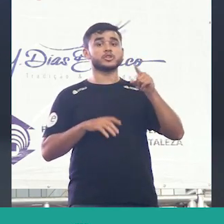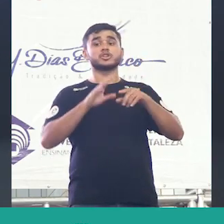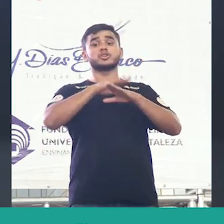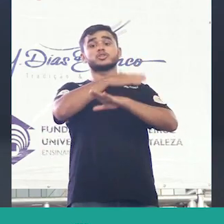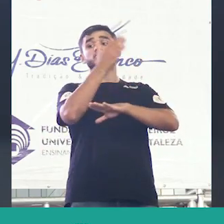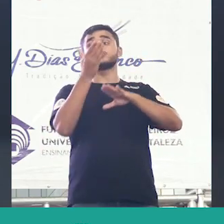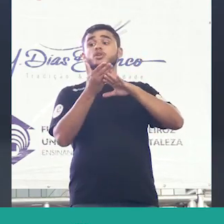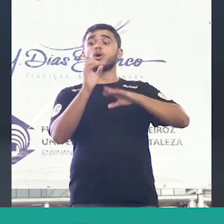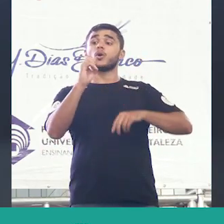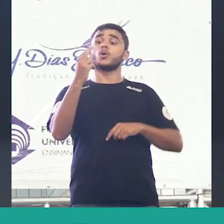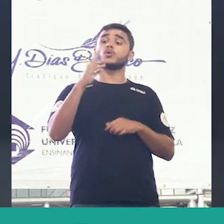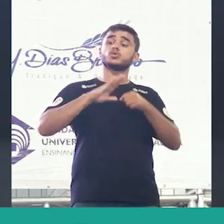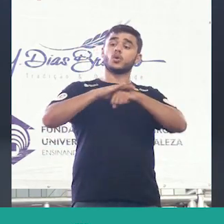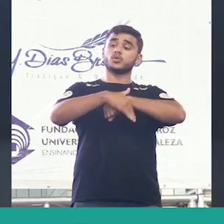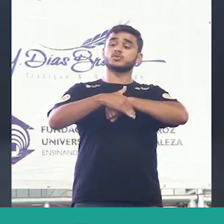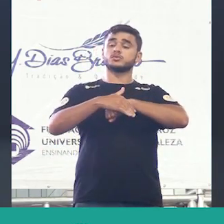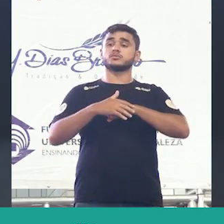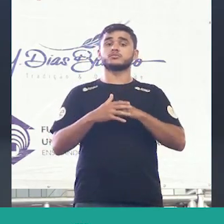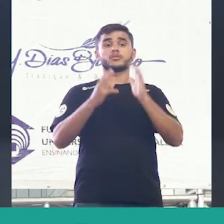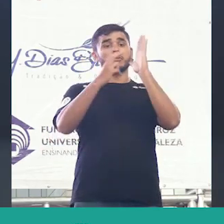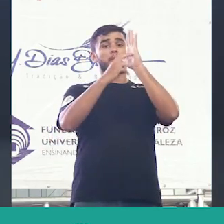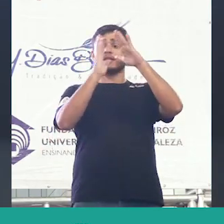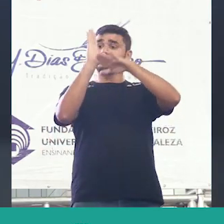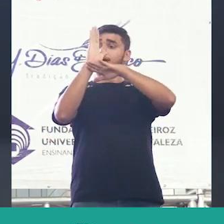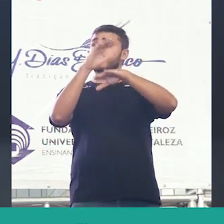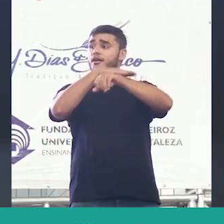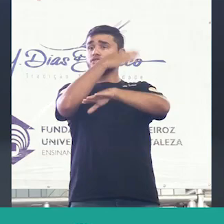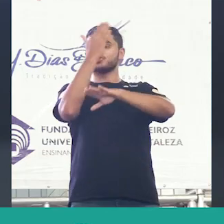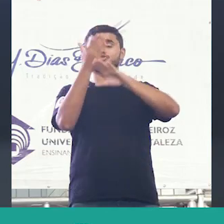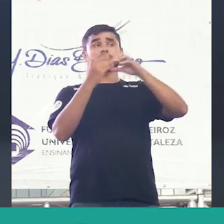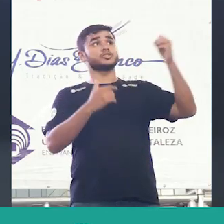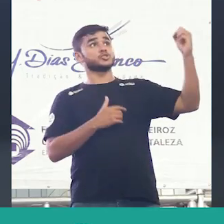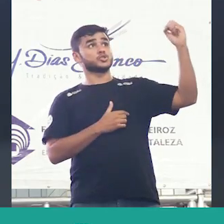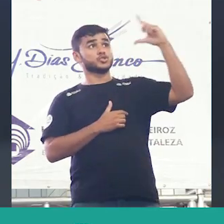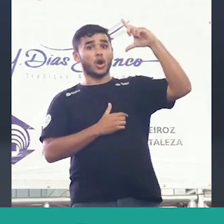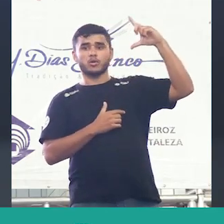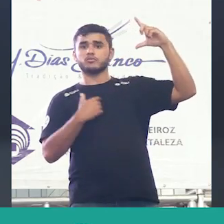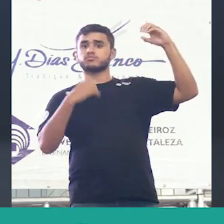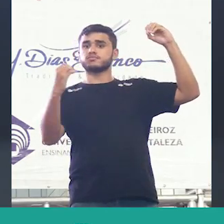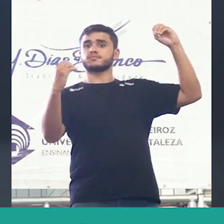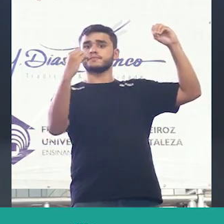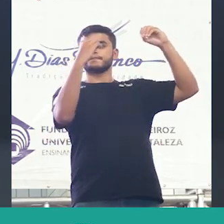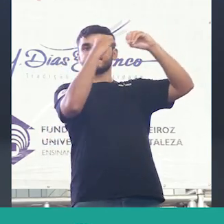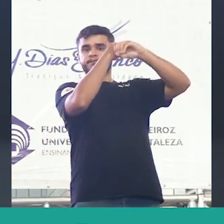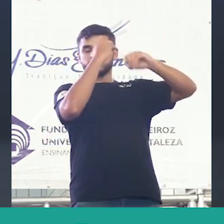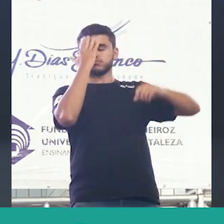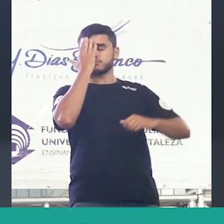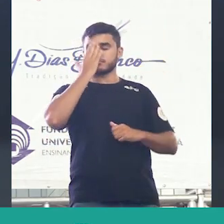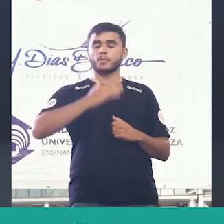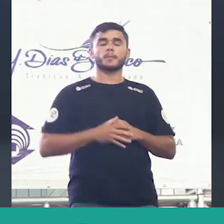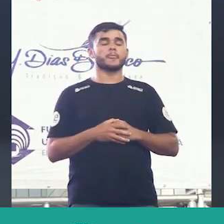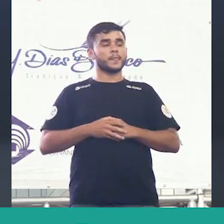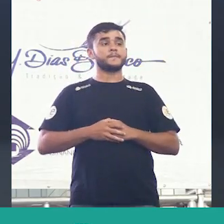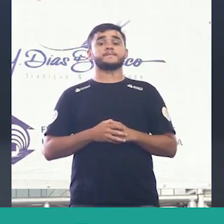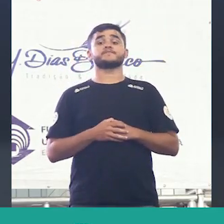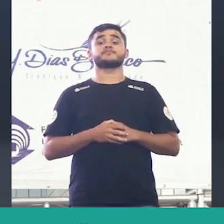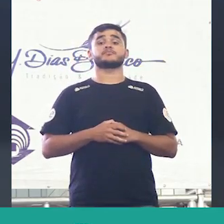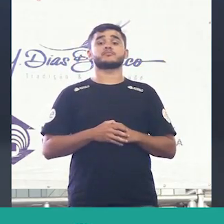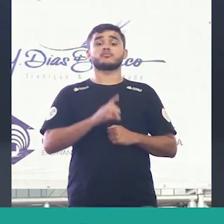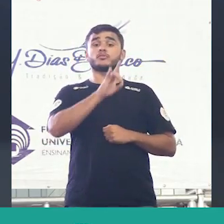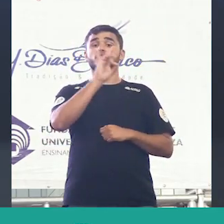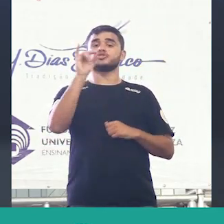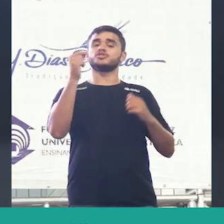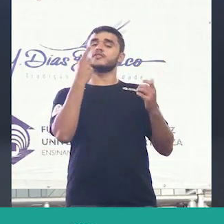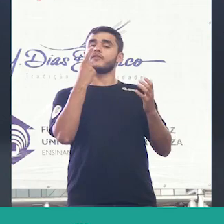eclipse é de dia ou de noite? Respondam. De dia, é o sol que vai sumir. Fui claro ou não? Beleza, ok. Na